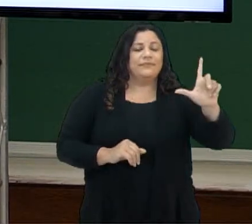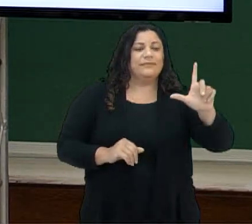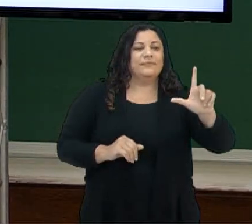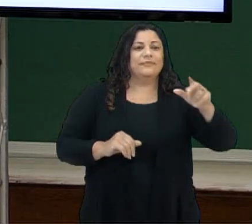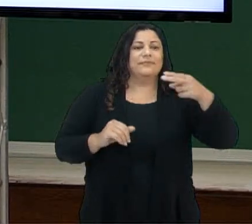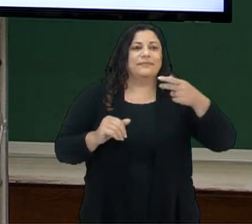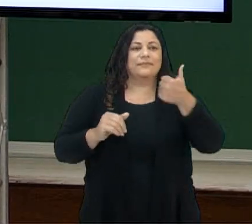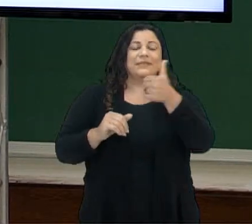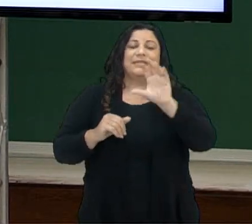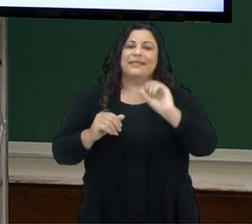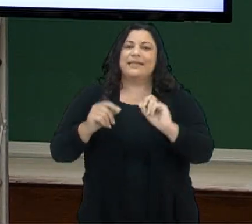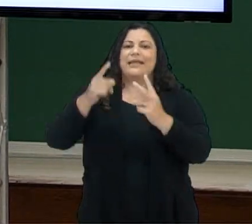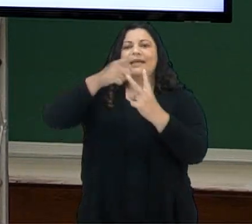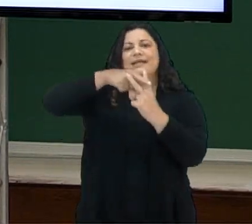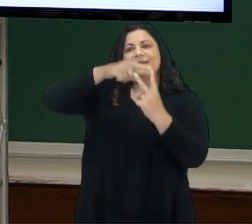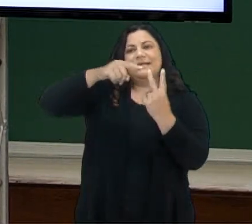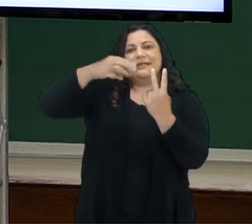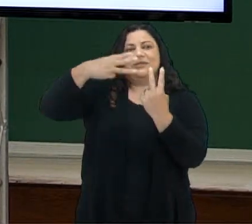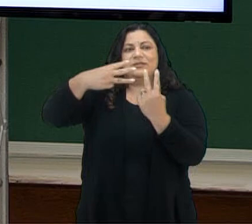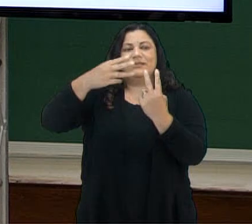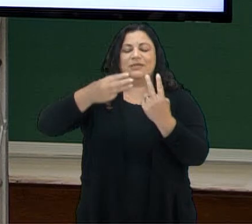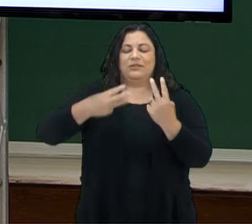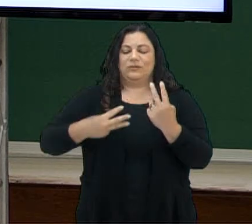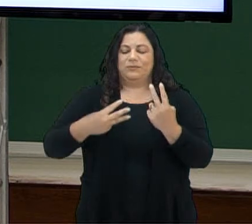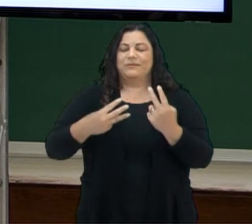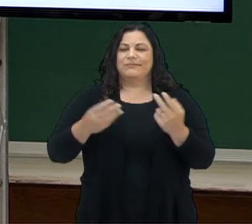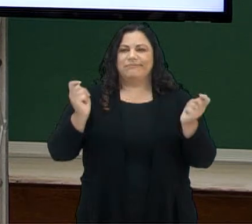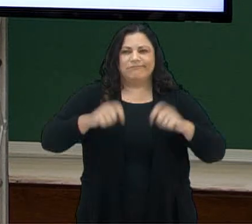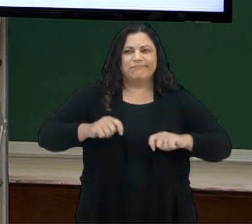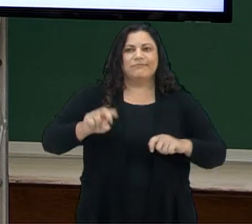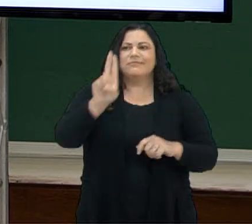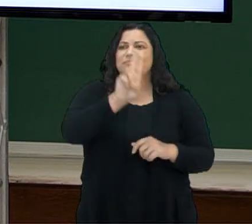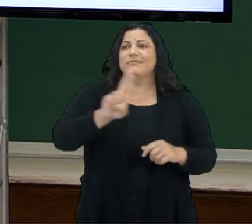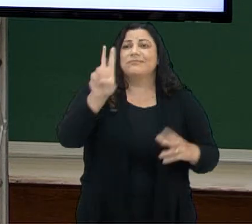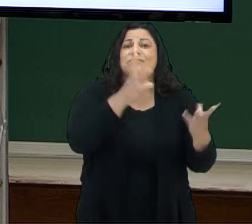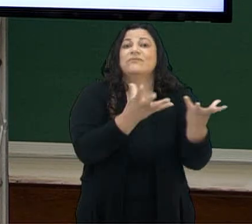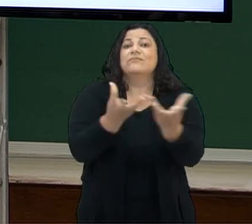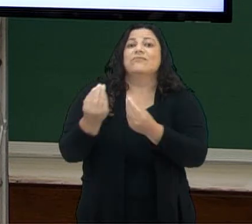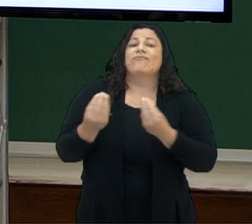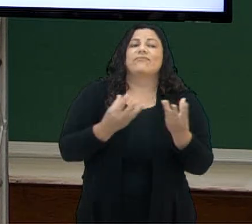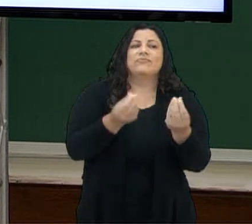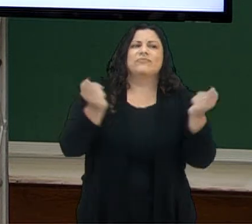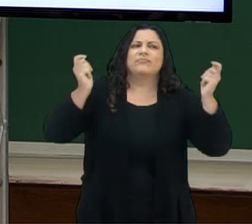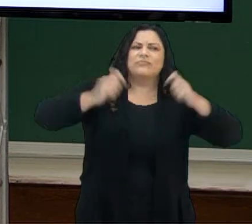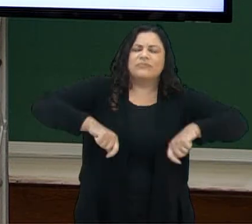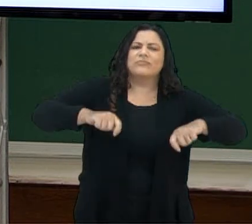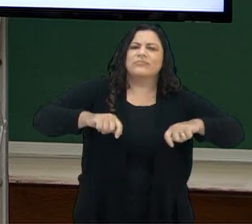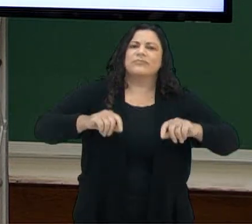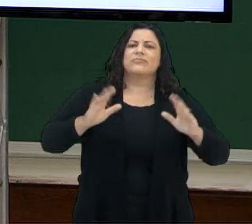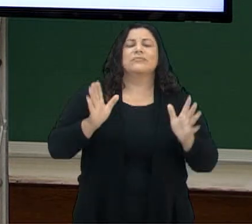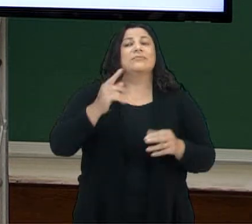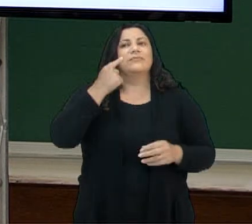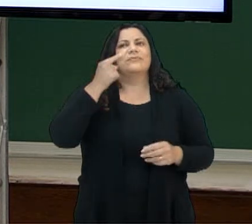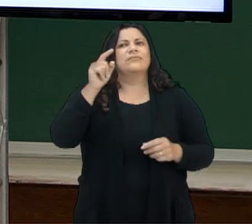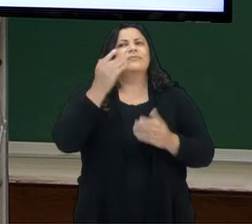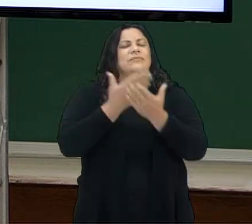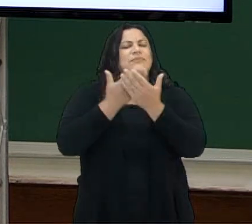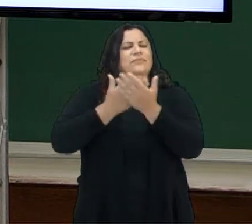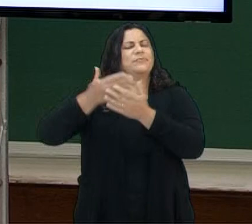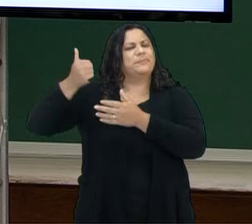É interessante porque nesse exercício a gente usou muitas das propriedades das potências que a gente já viu em outras aulas, tá?